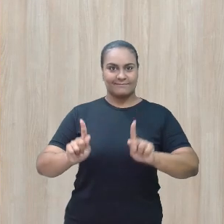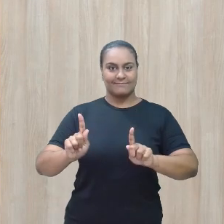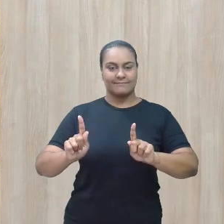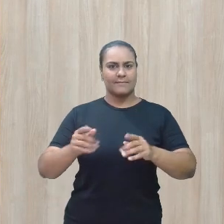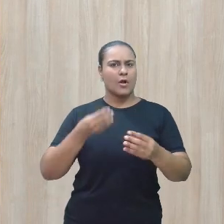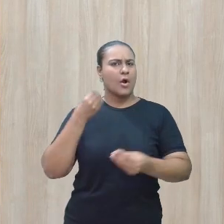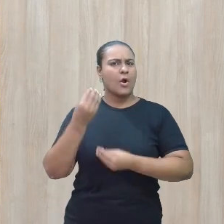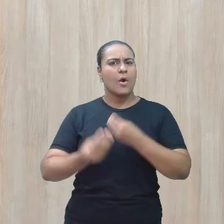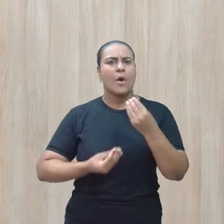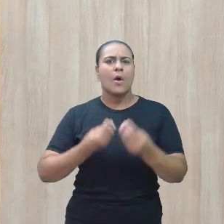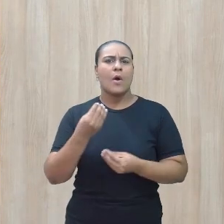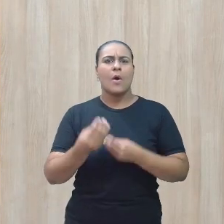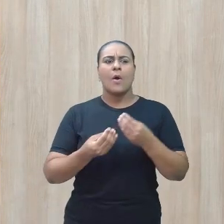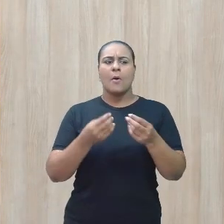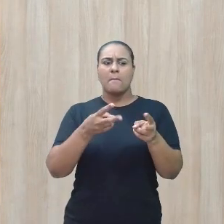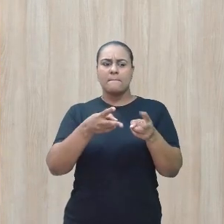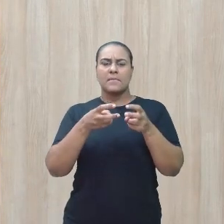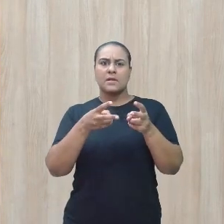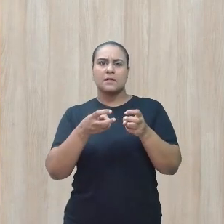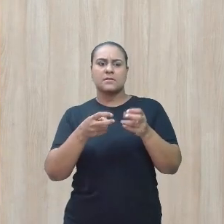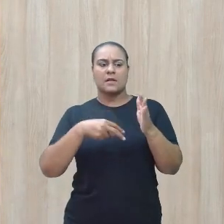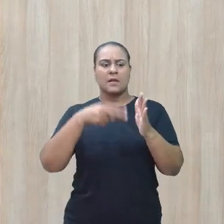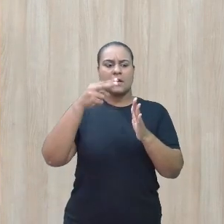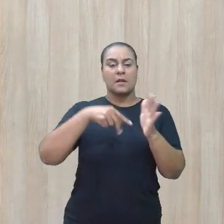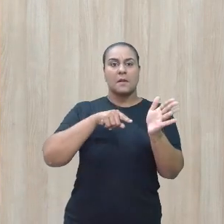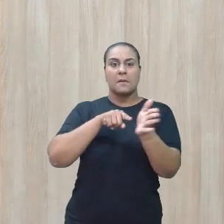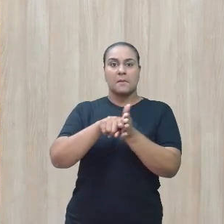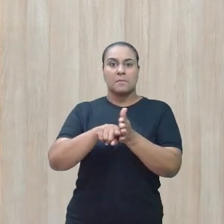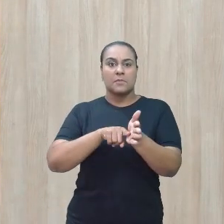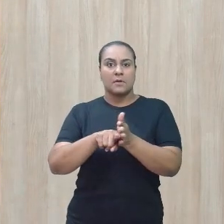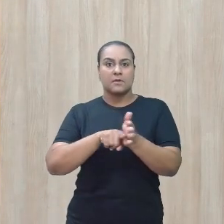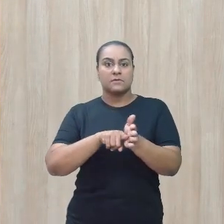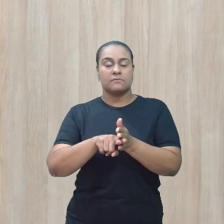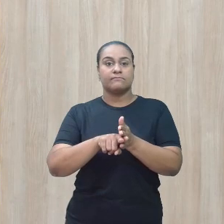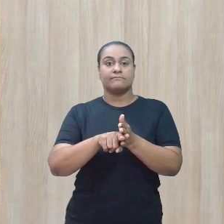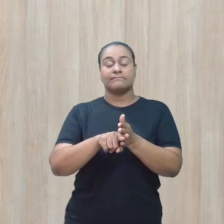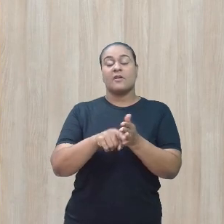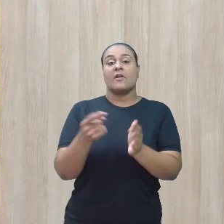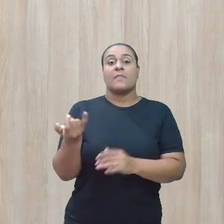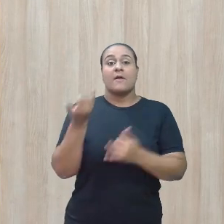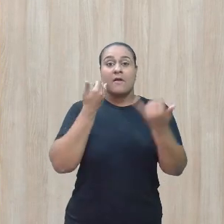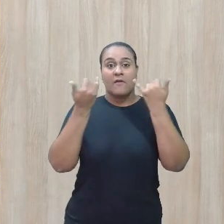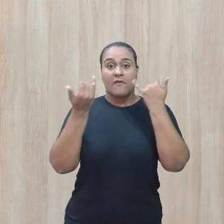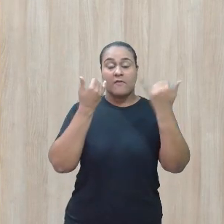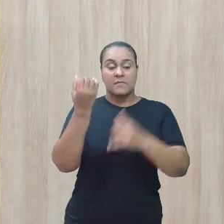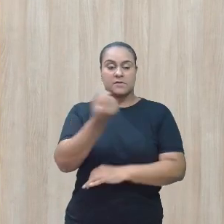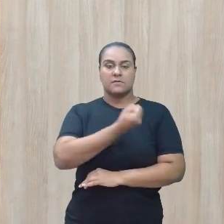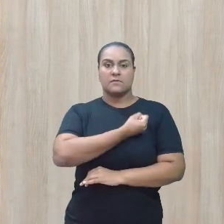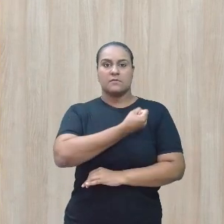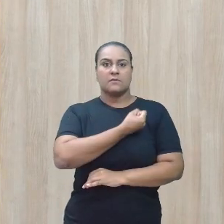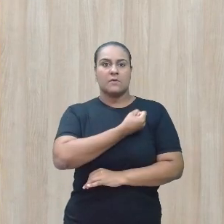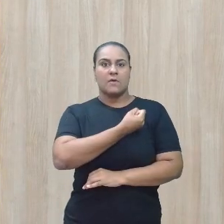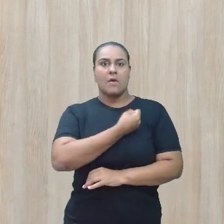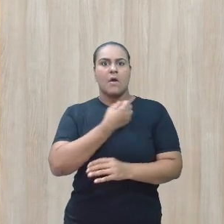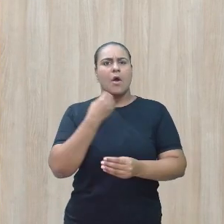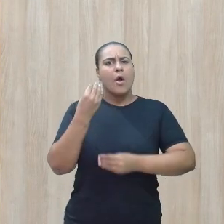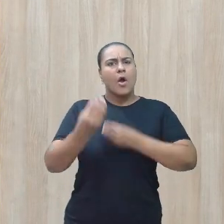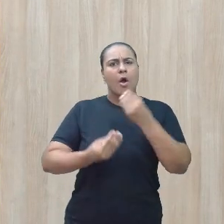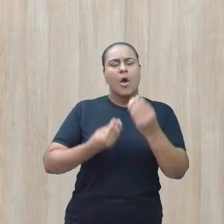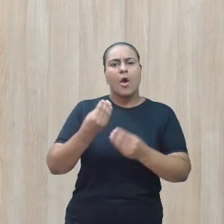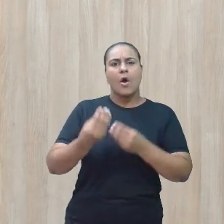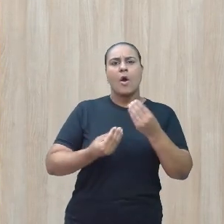faz a leitura das pesquisas, das informações numéricas, como que a gente faz a tomada de decisão de